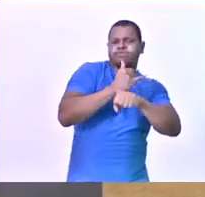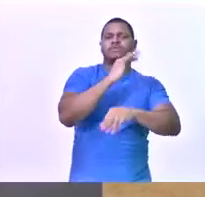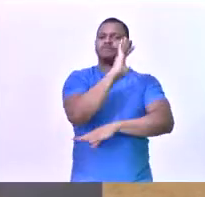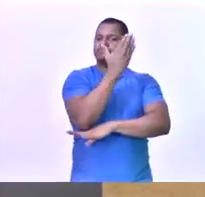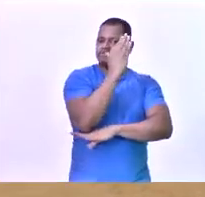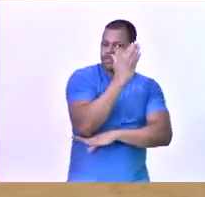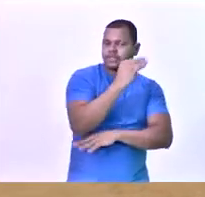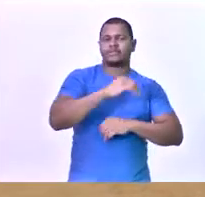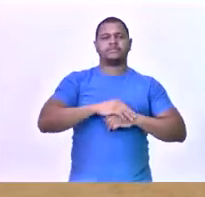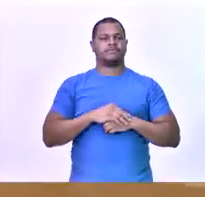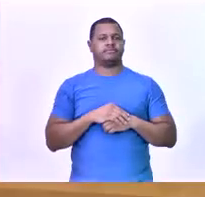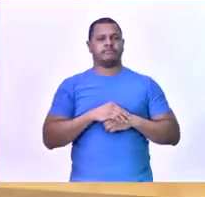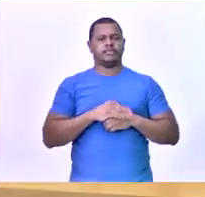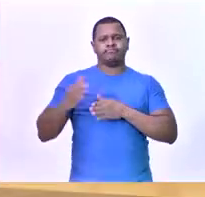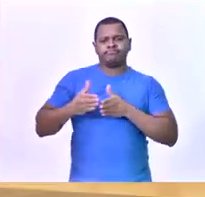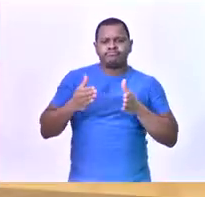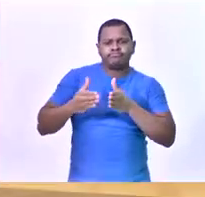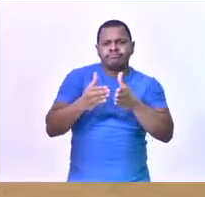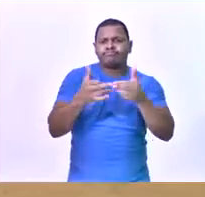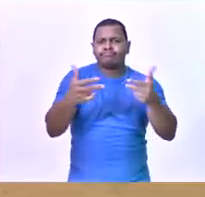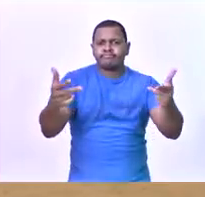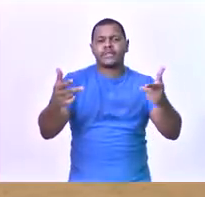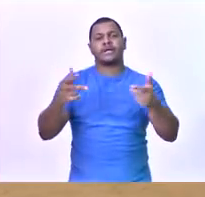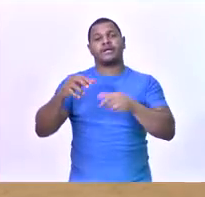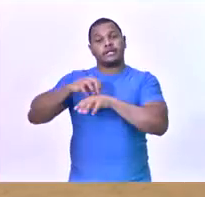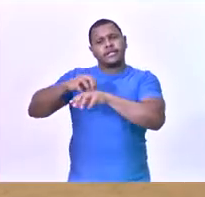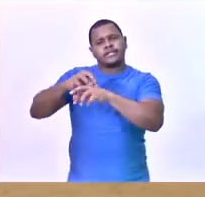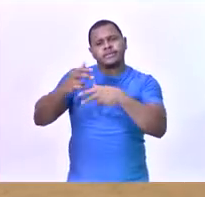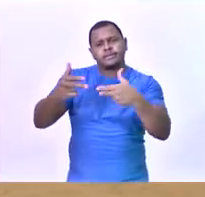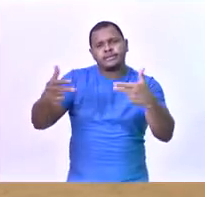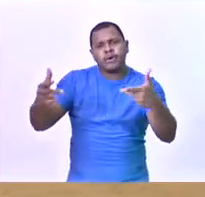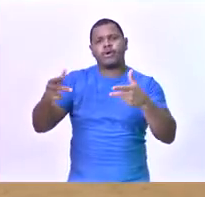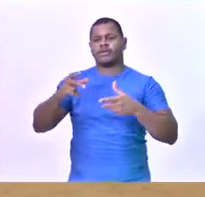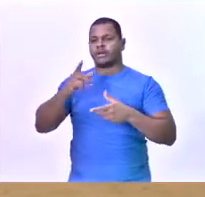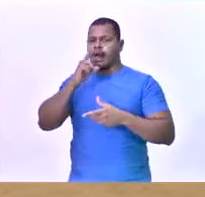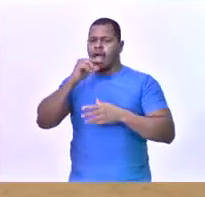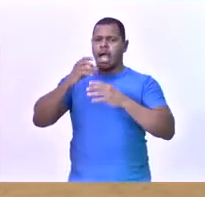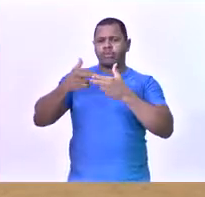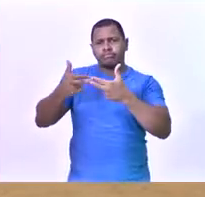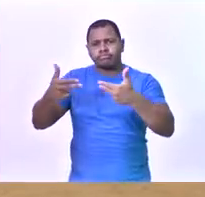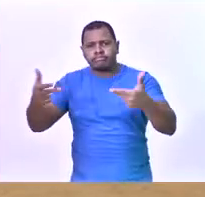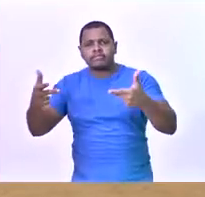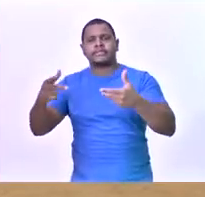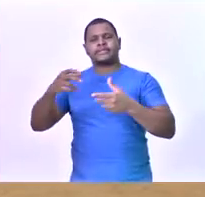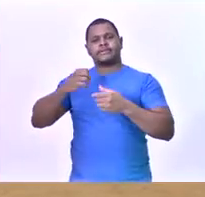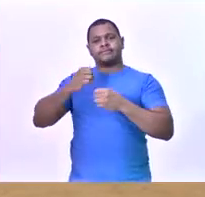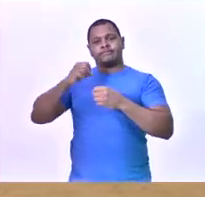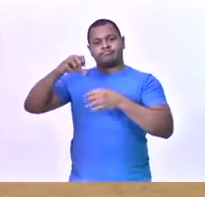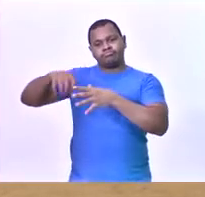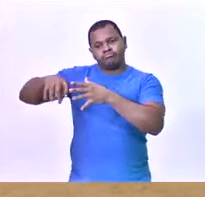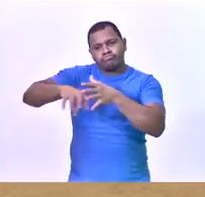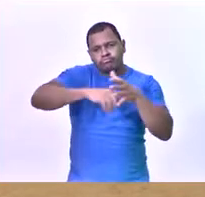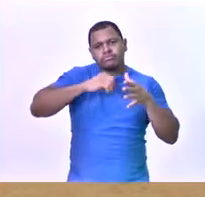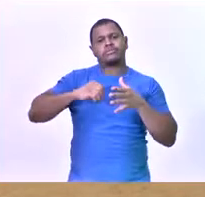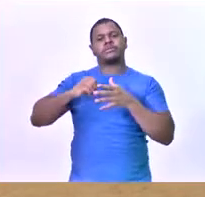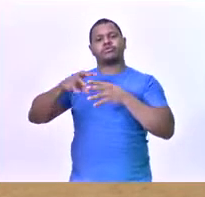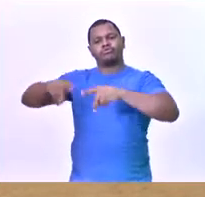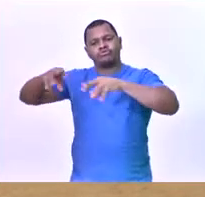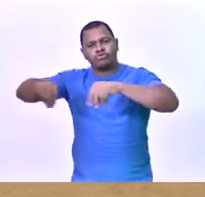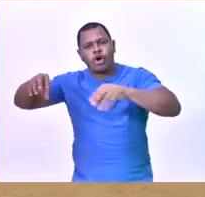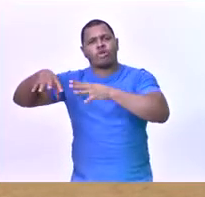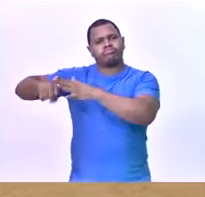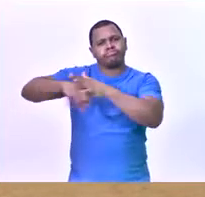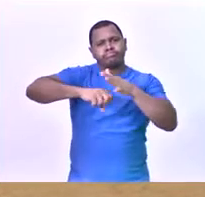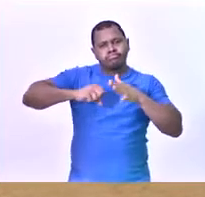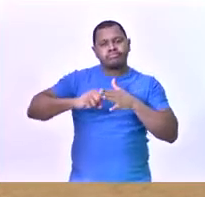de concreto, aço e madeira, estradas e transportes, hidráulica e saneamento, mecânica dos